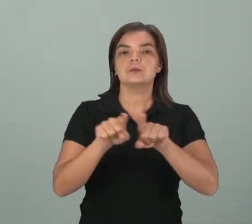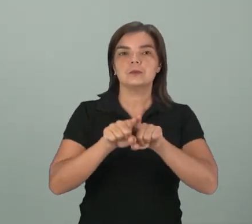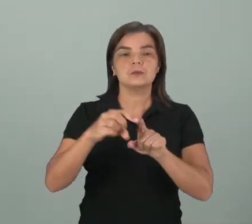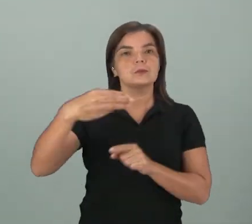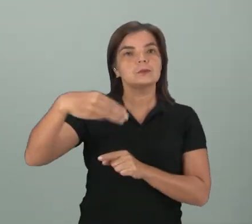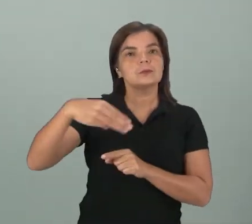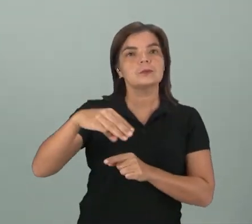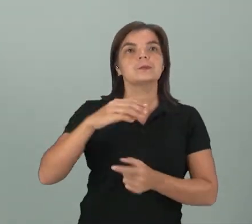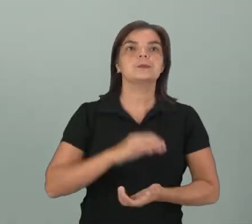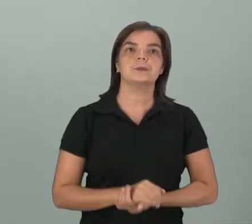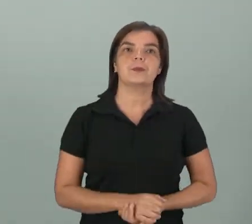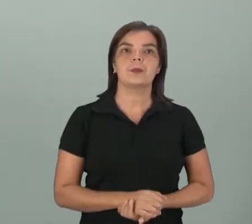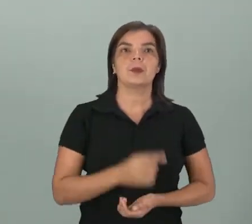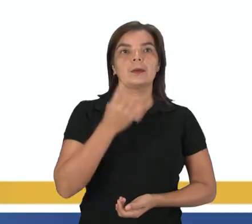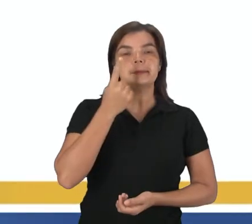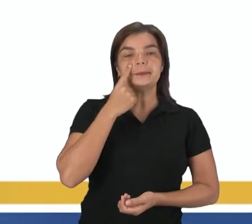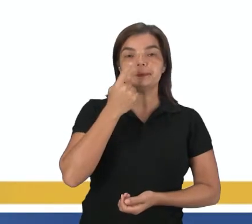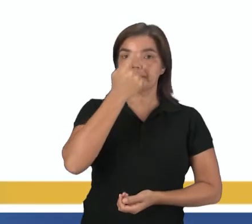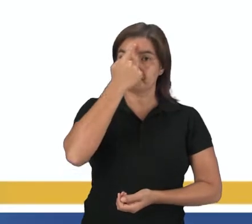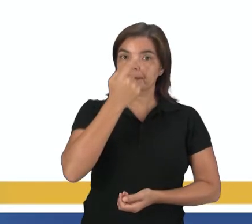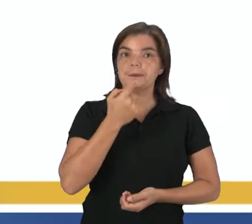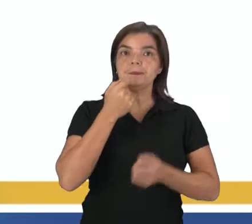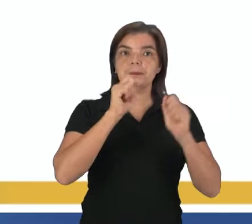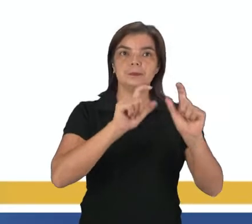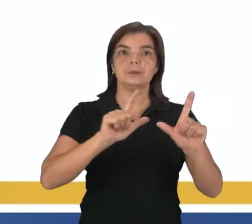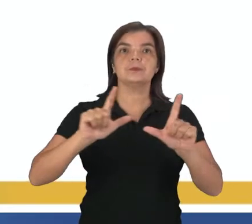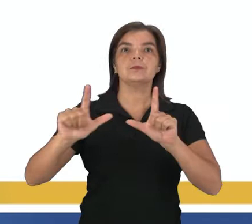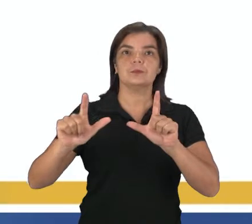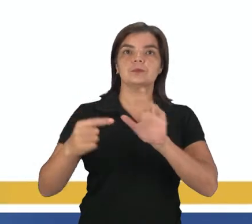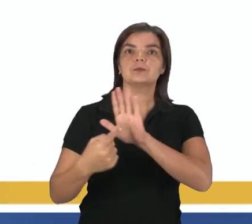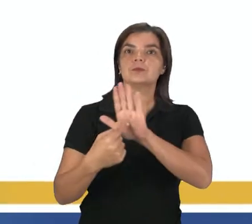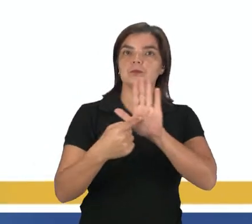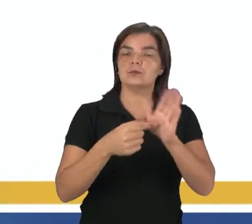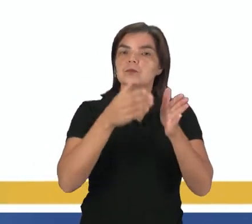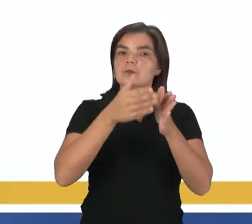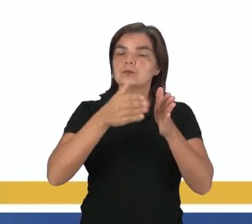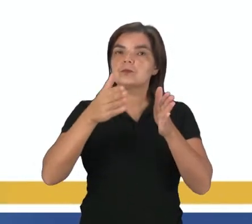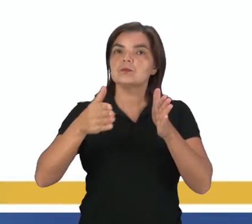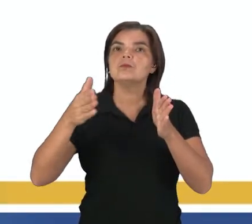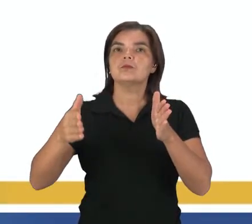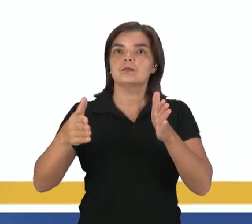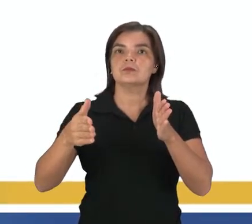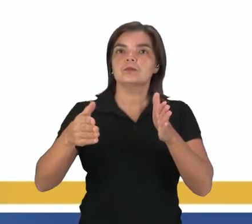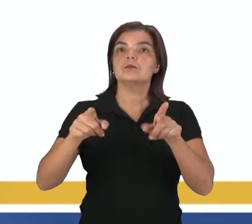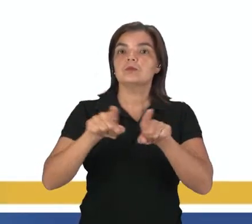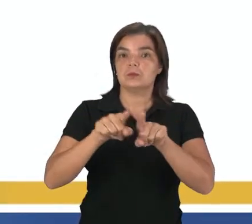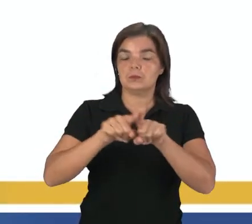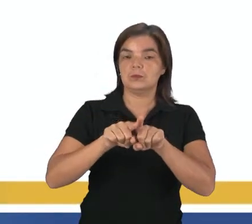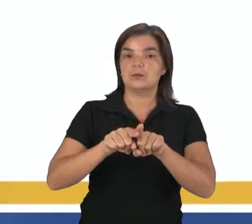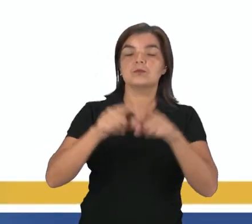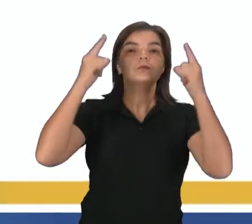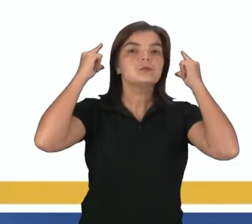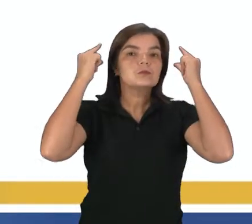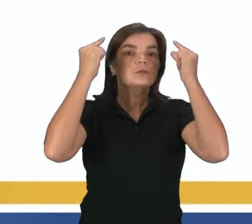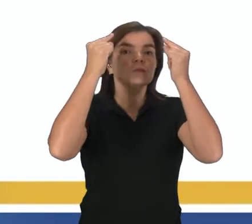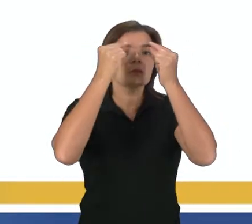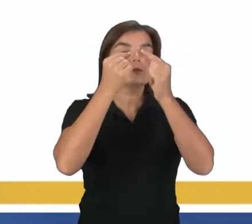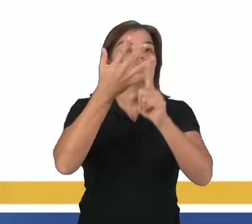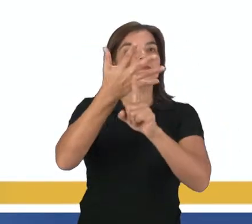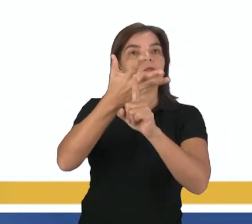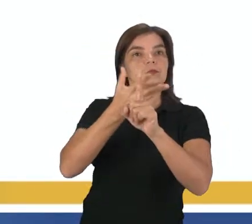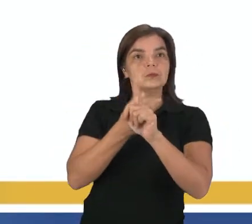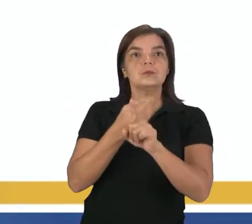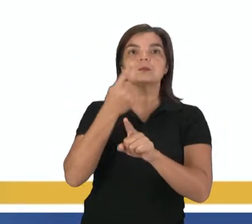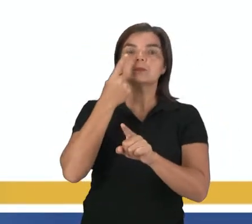vamos acompanhar. Observe a figura abaixo, que mostra padrões de ornamentos inspirados na arte grega antiga.